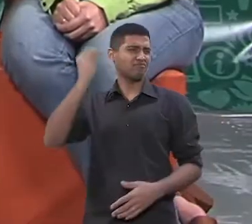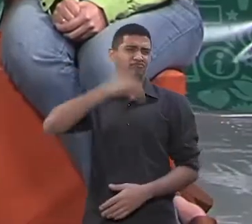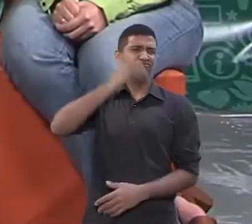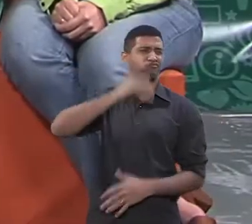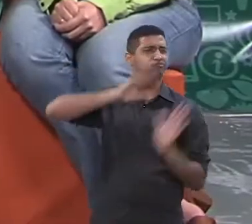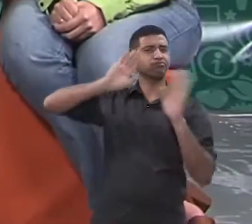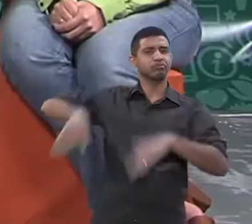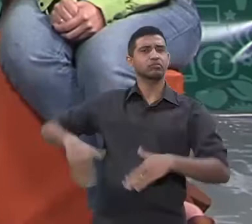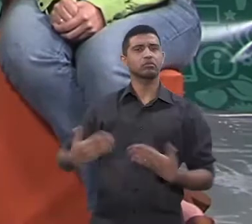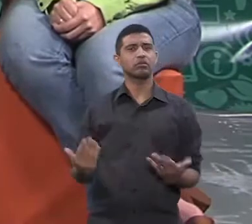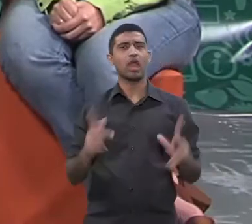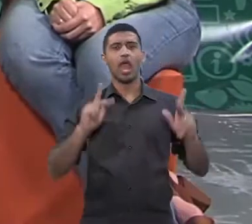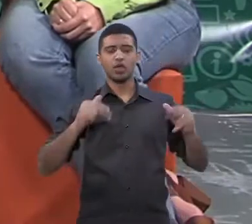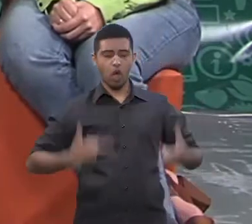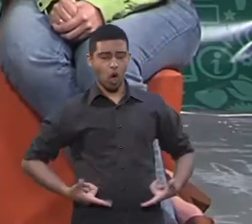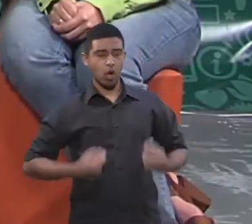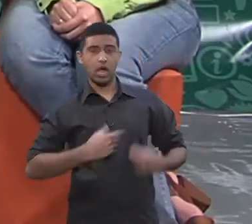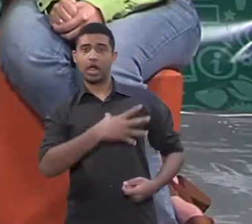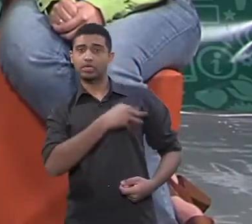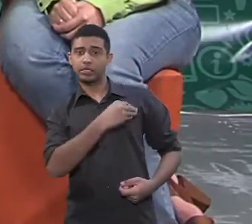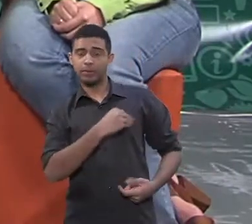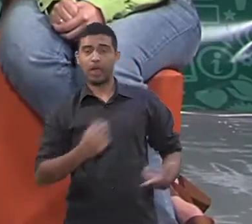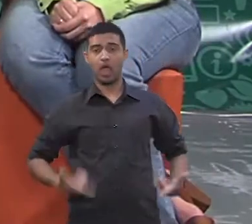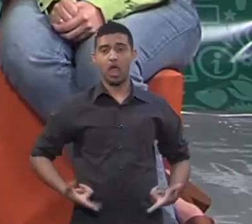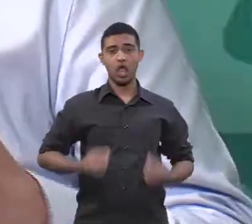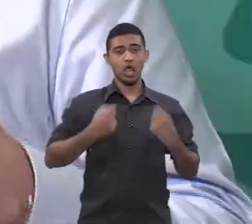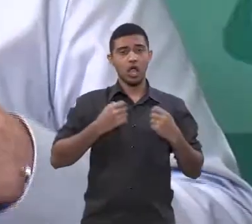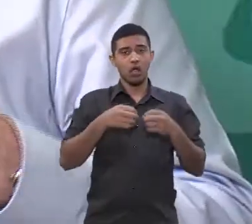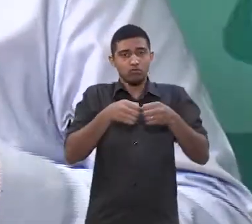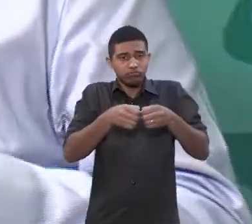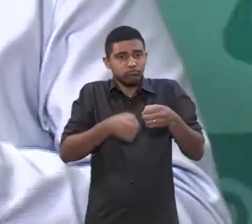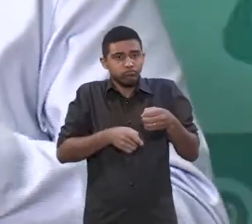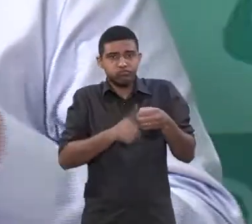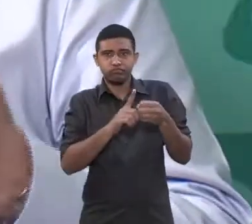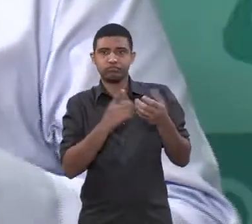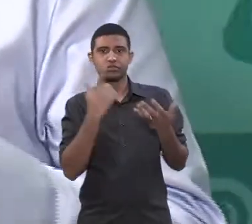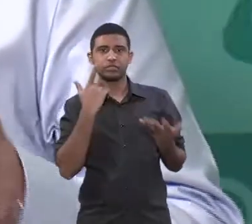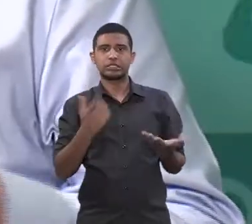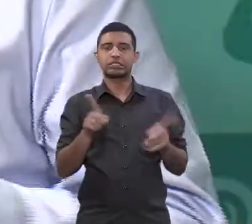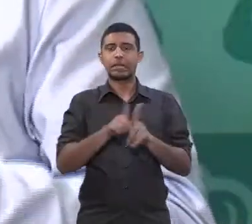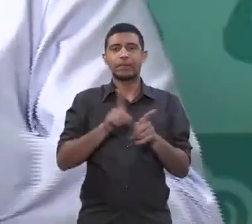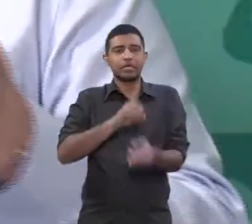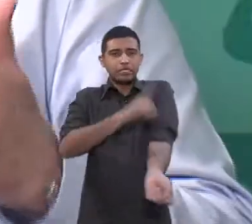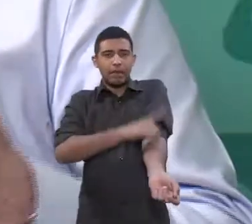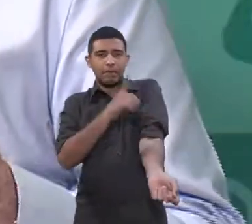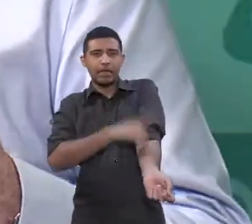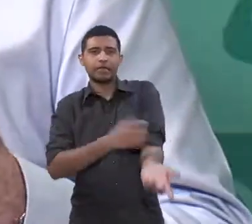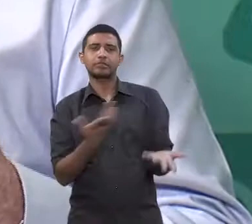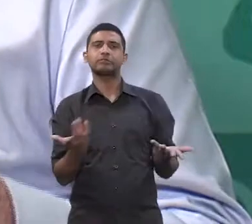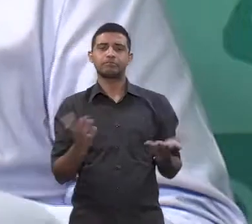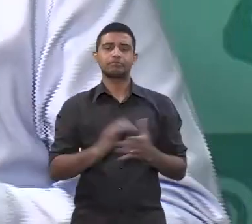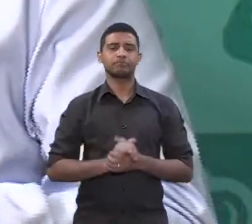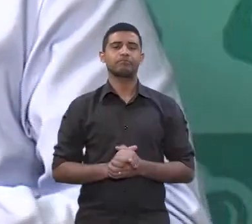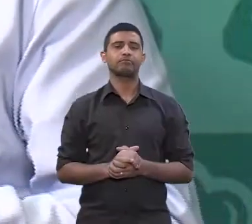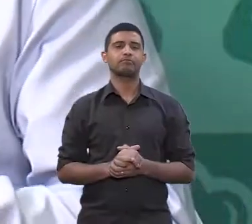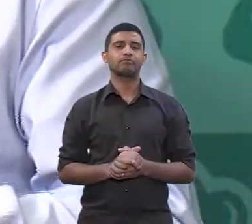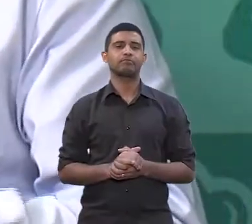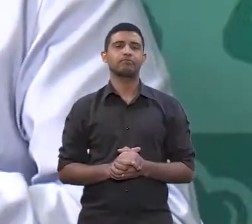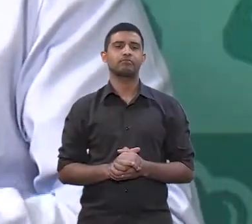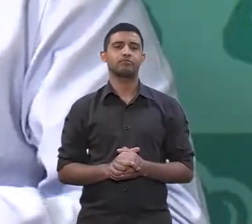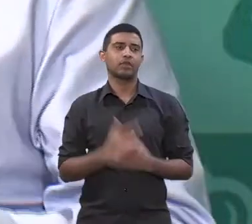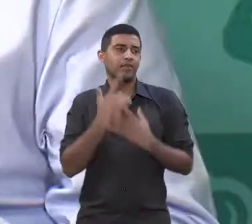para mostrar, assim como câncer de mama, câncer de próstata e outros, e diabetes, que é uma